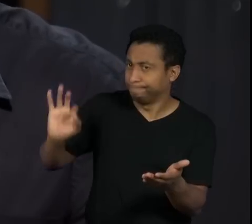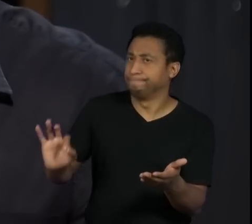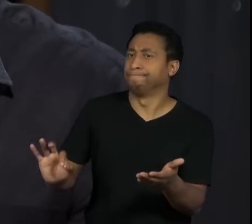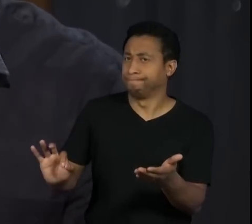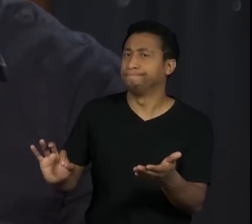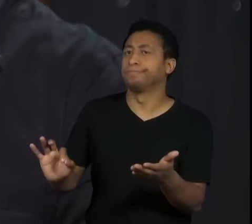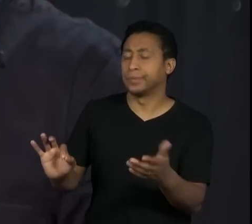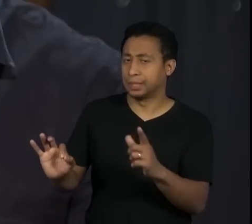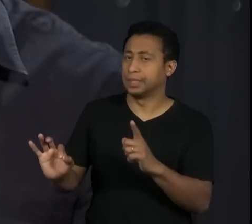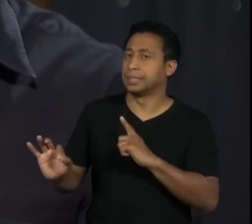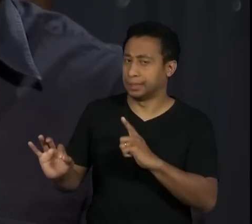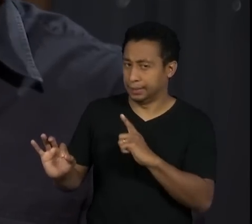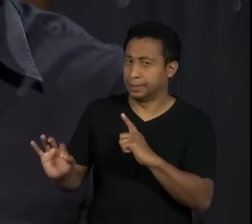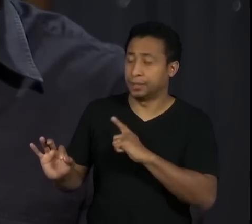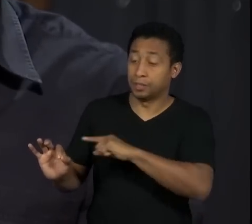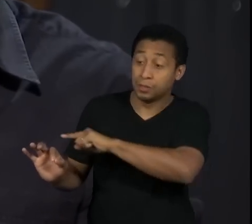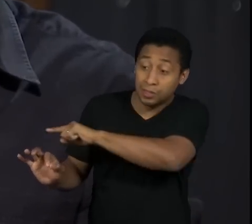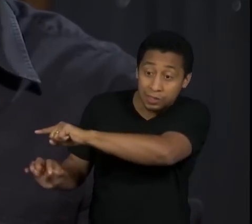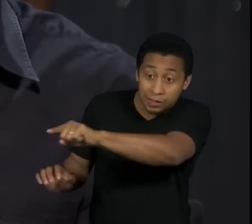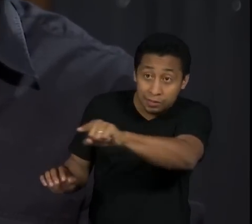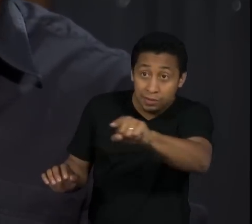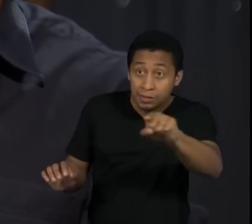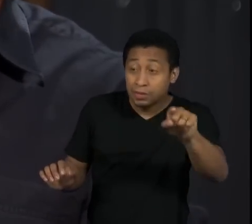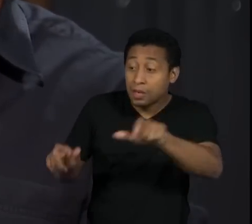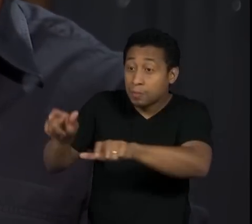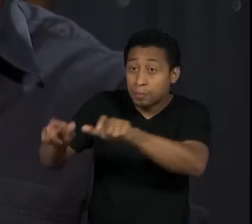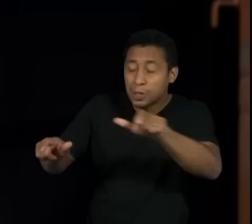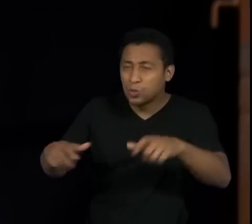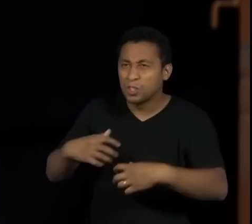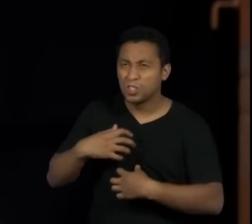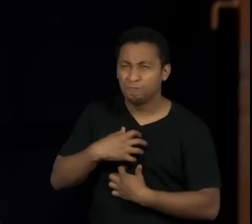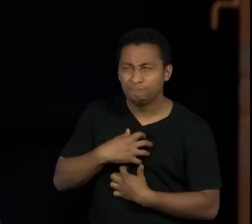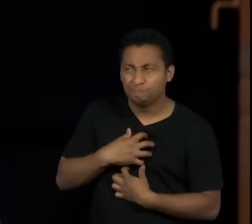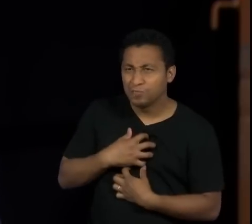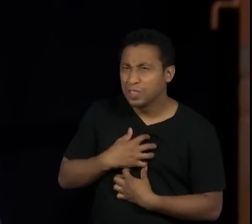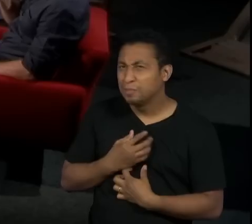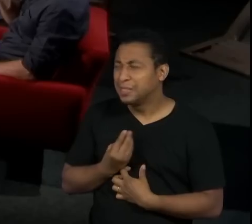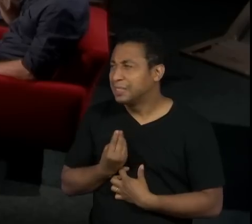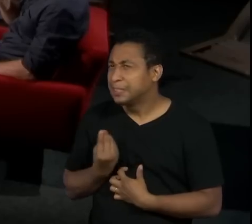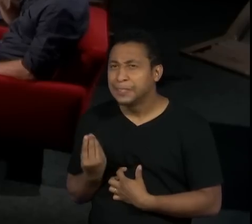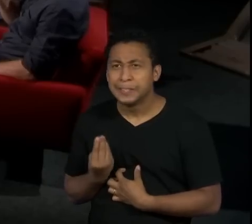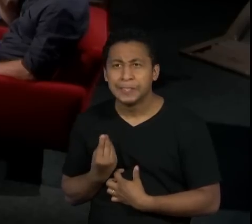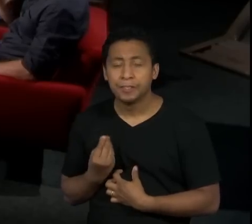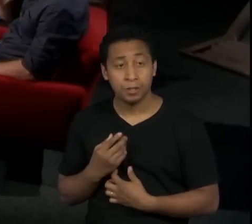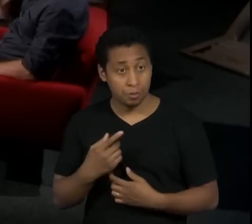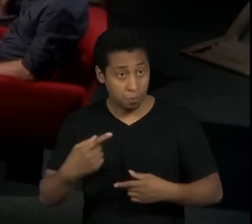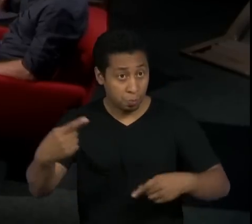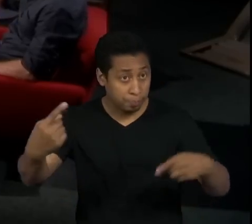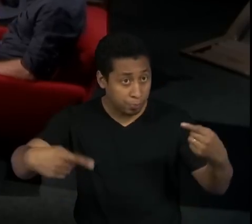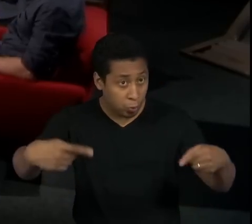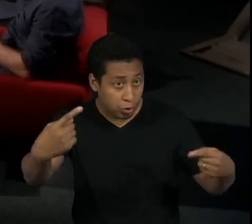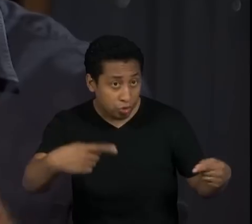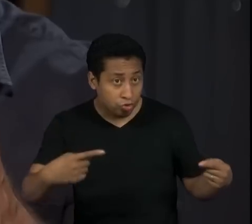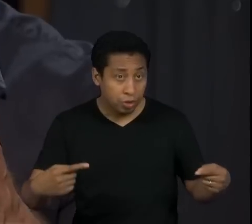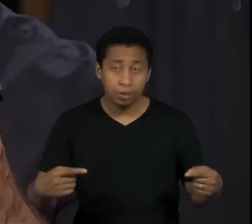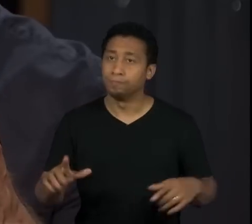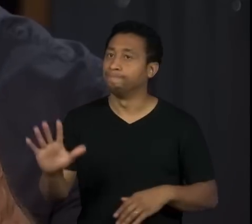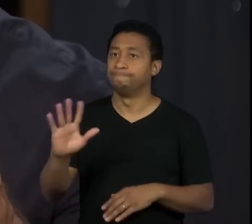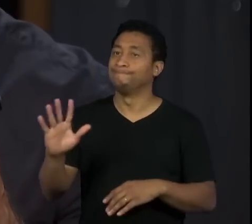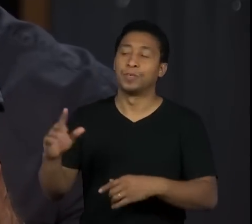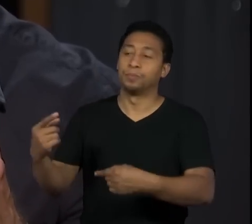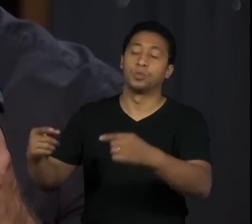legítimo, um ressentimento muito grande na nossa sociedade. Com a política? Eu acho que não só com a política, as